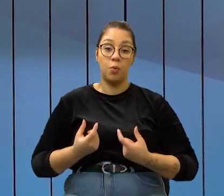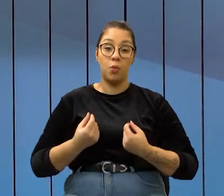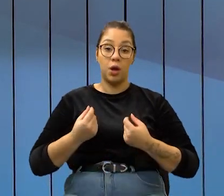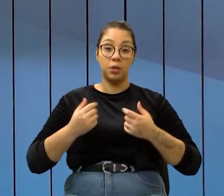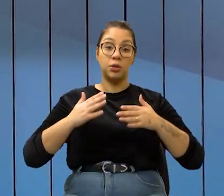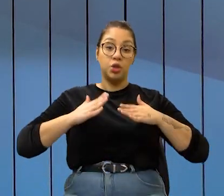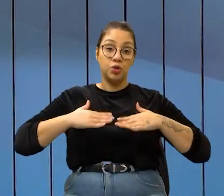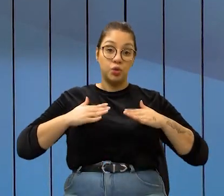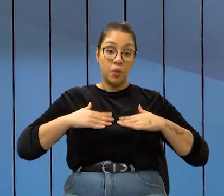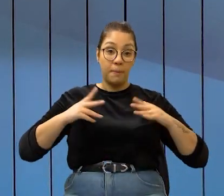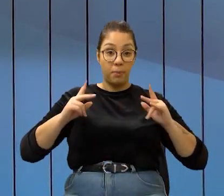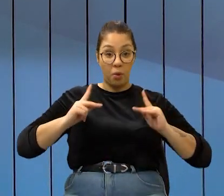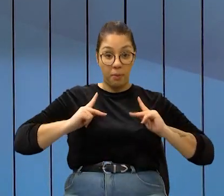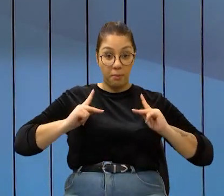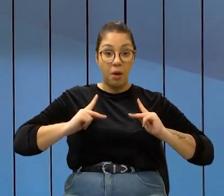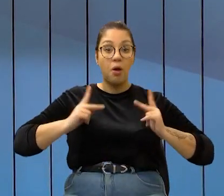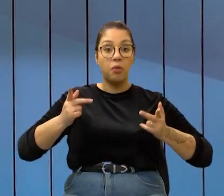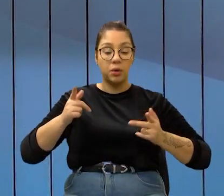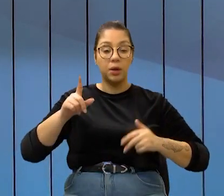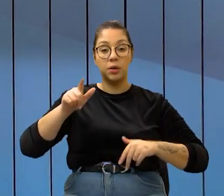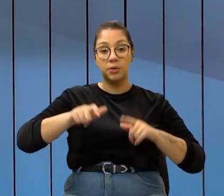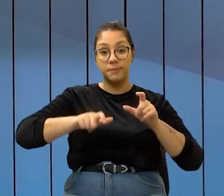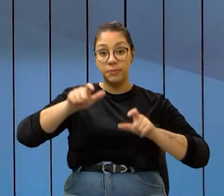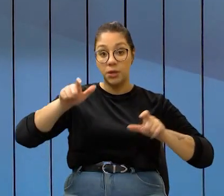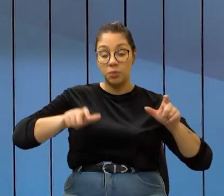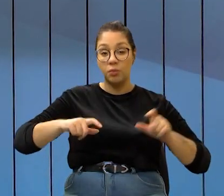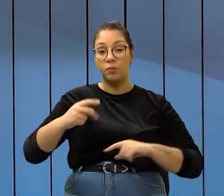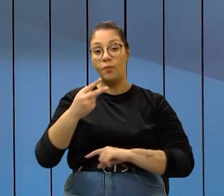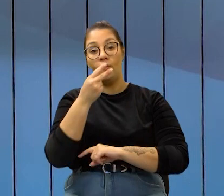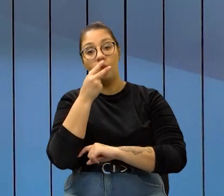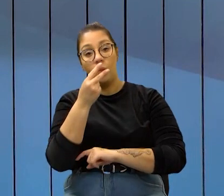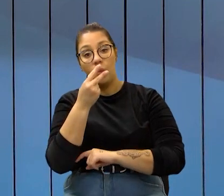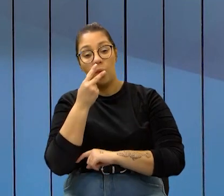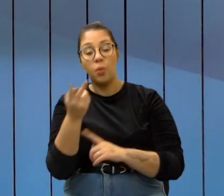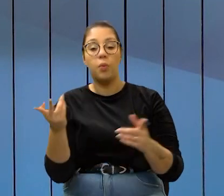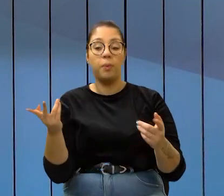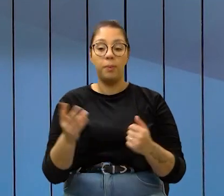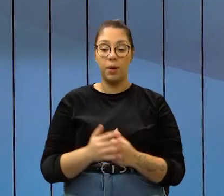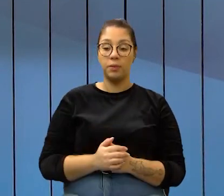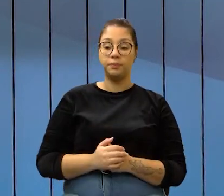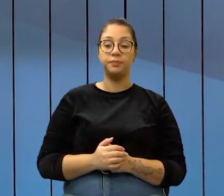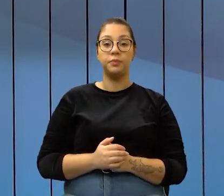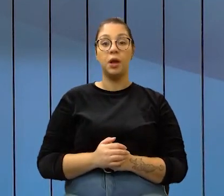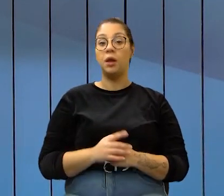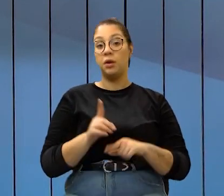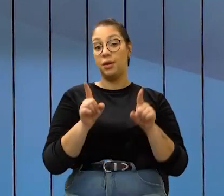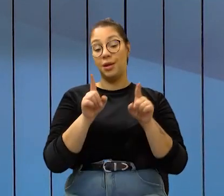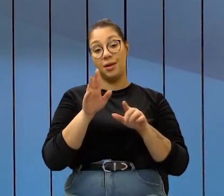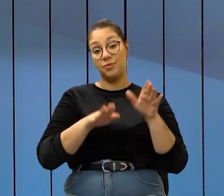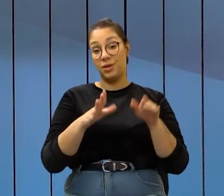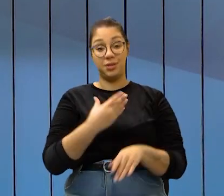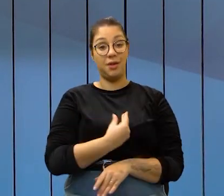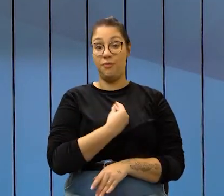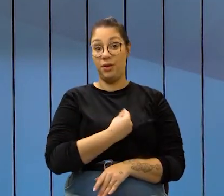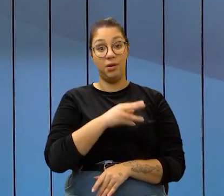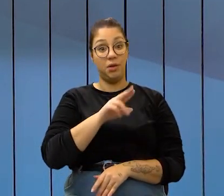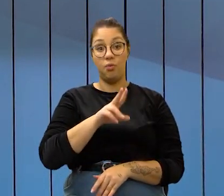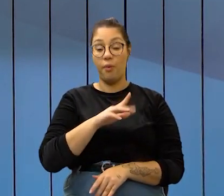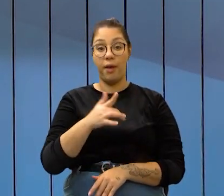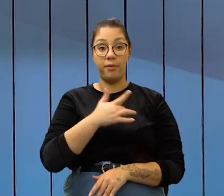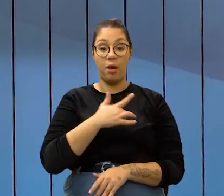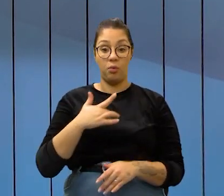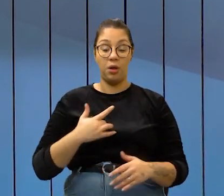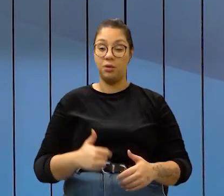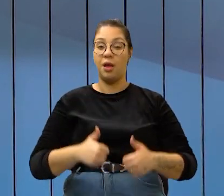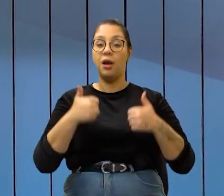câncer de pulmão, talvez, que as pessoas tenham o tabagismo, uma vida não muito saudável. Então,